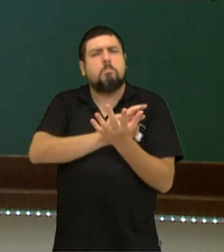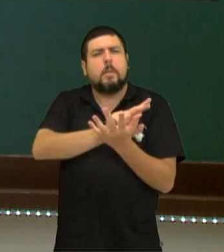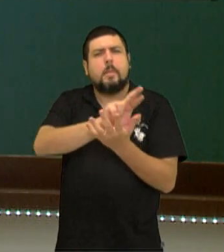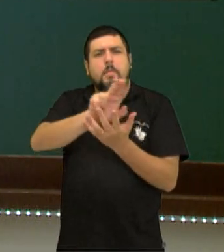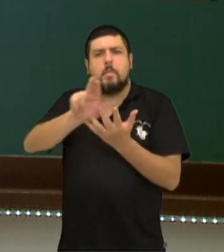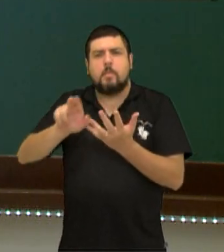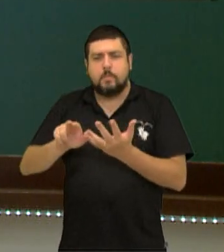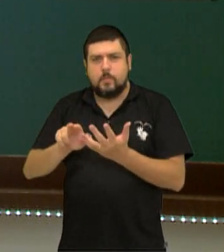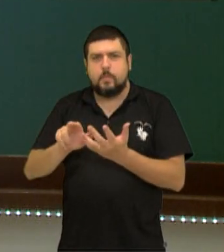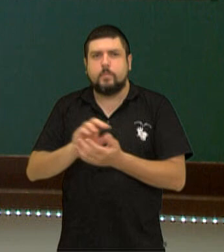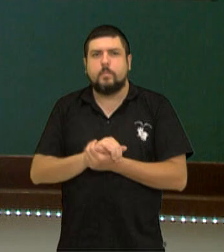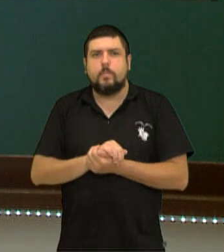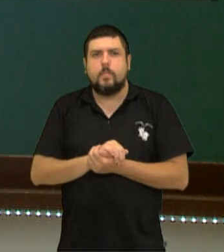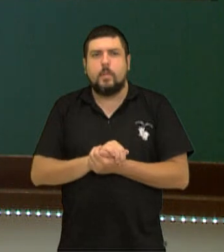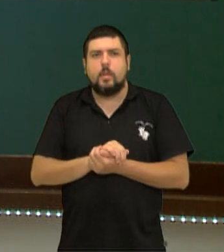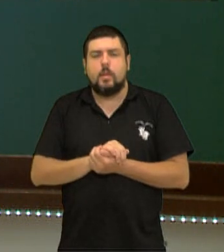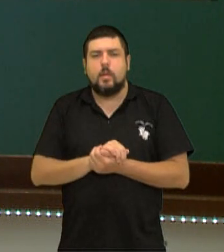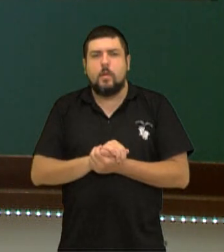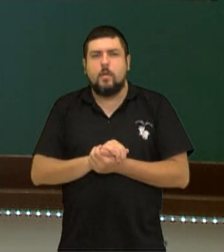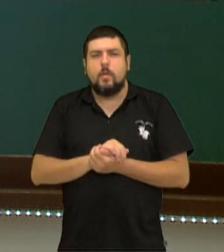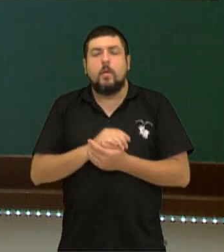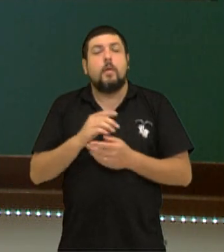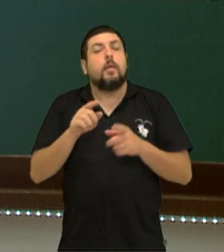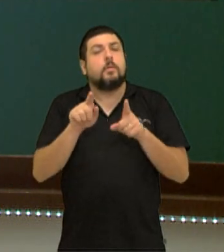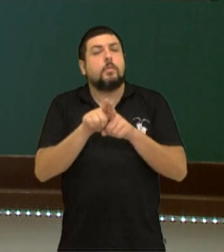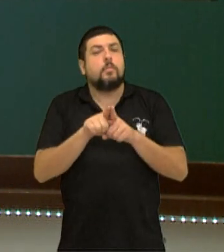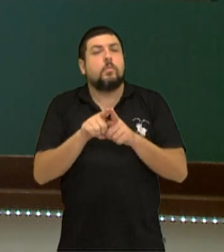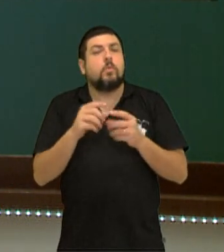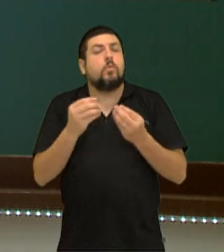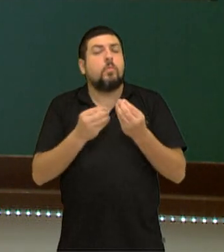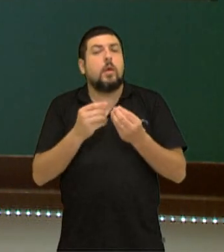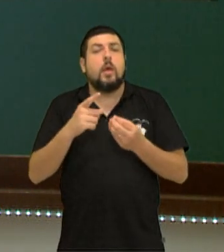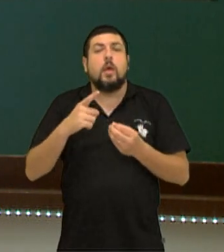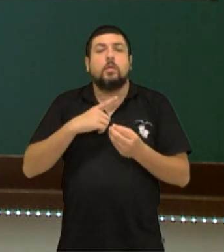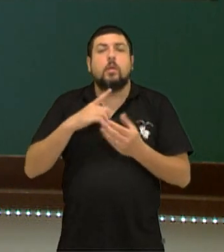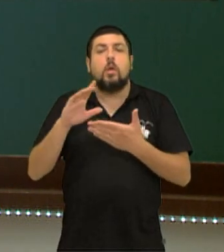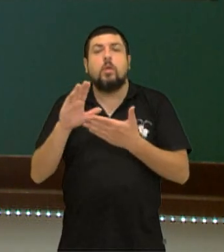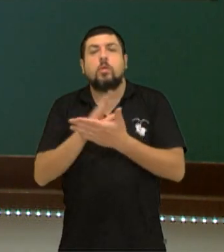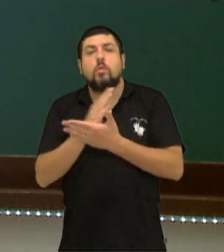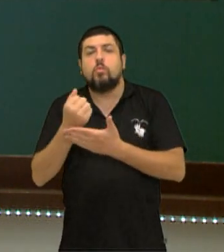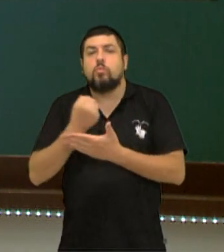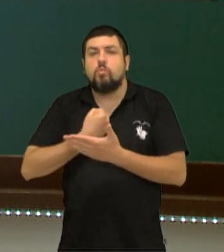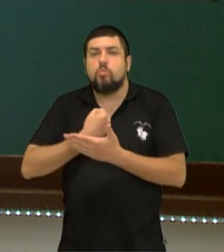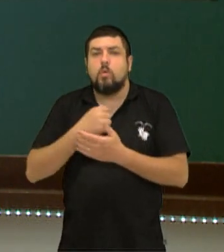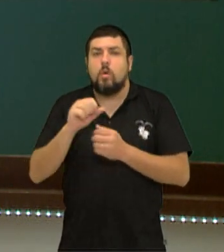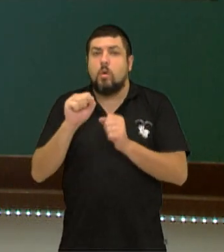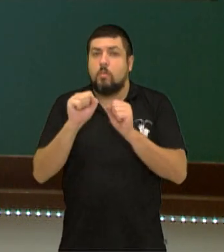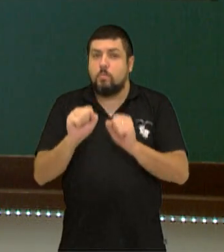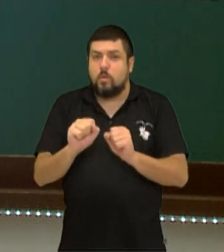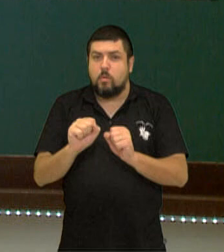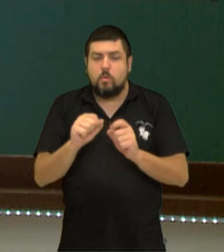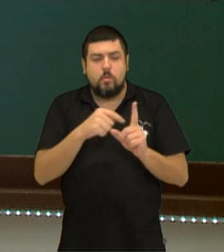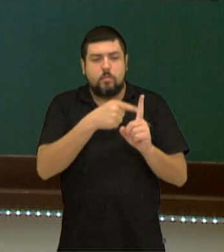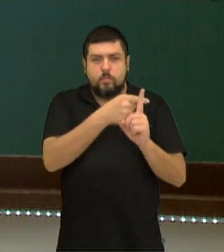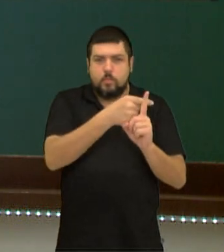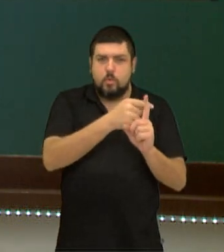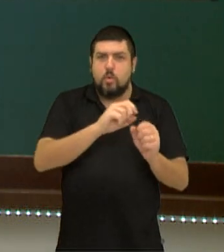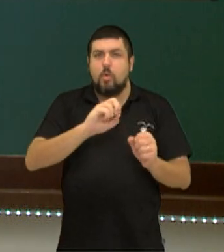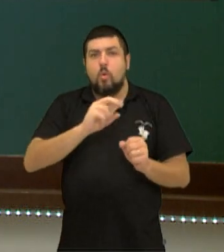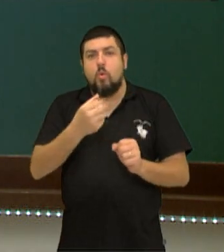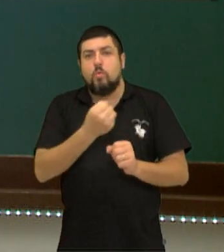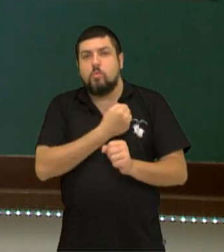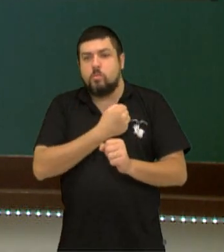inclusive, trabalhamos numa mesma expressão com números que podem ser positivos e números que podem